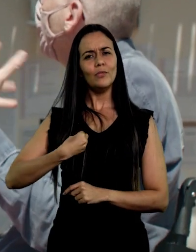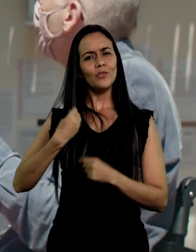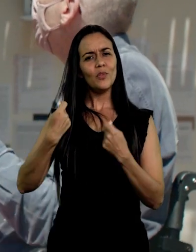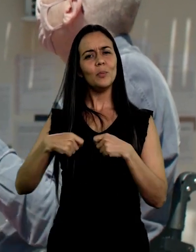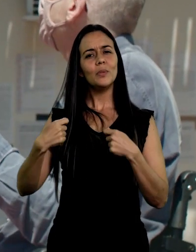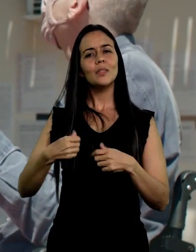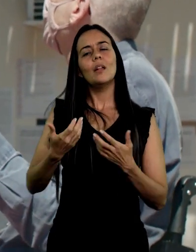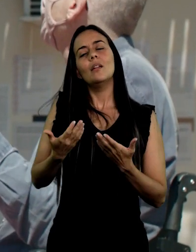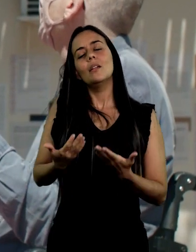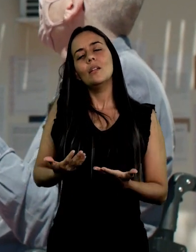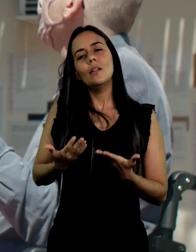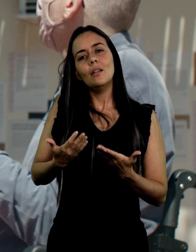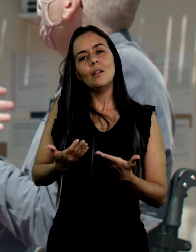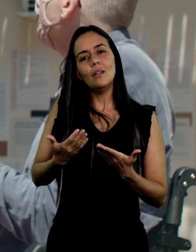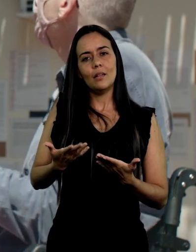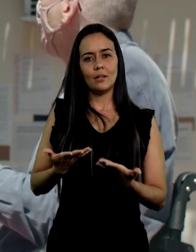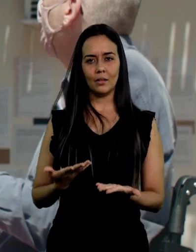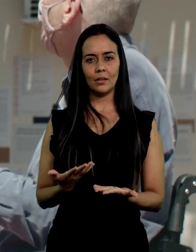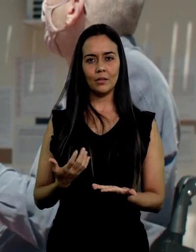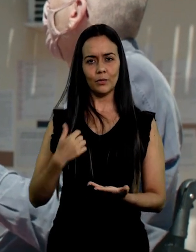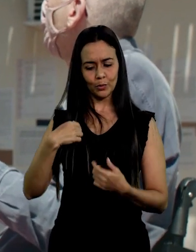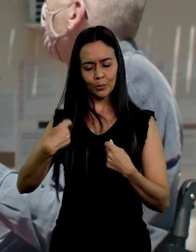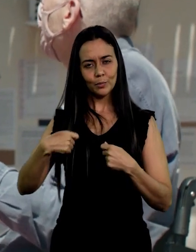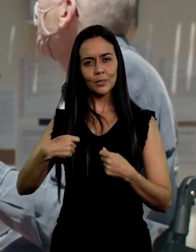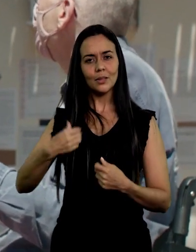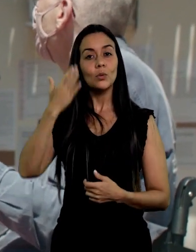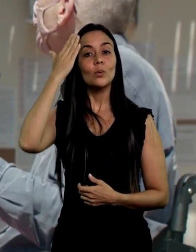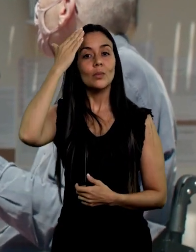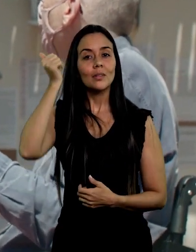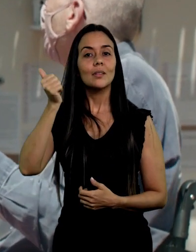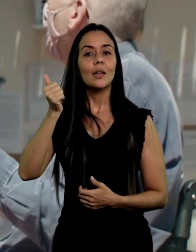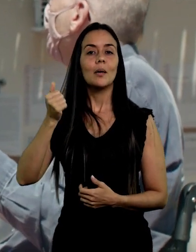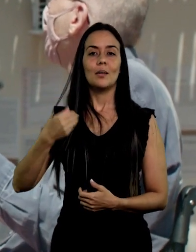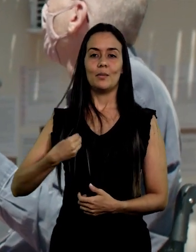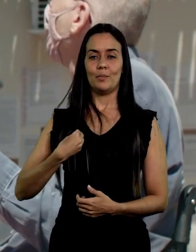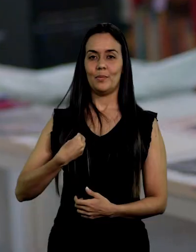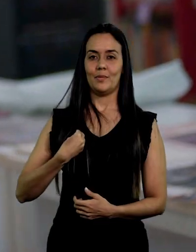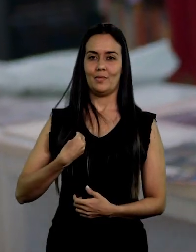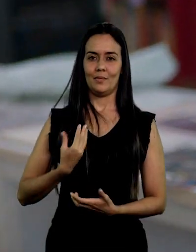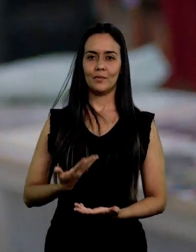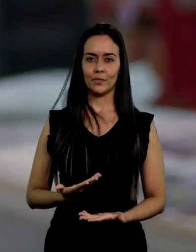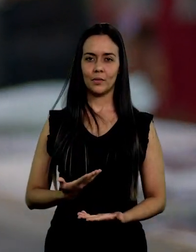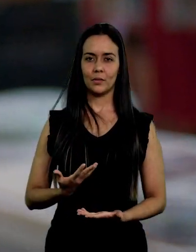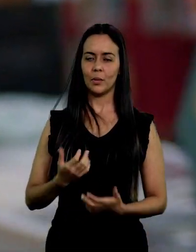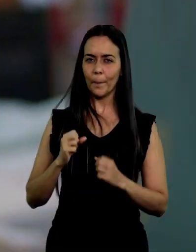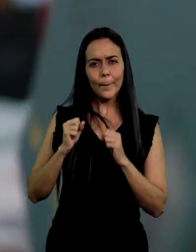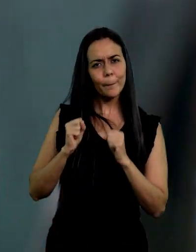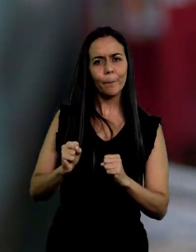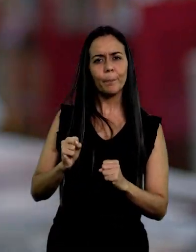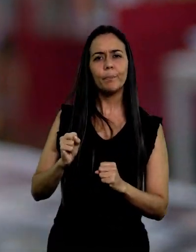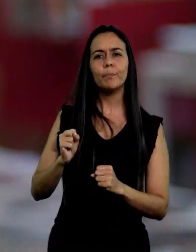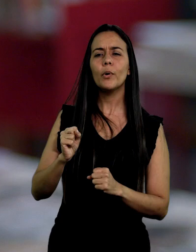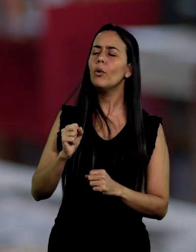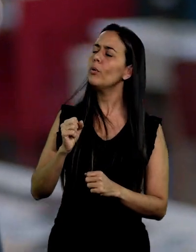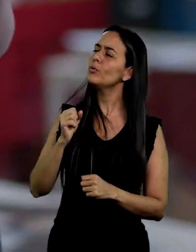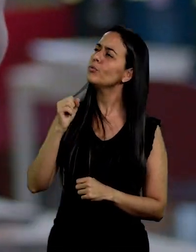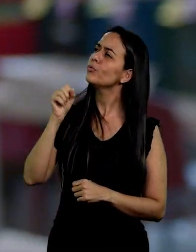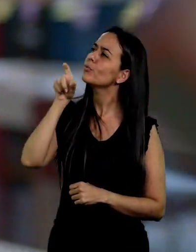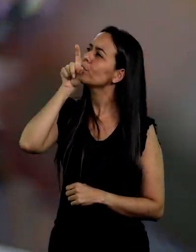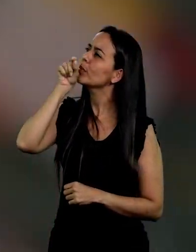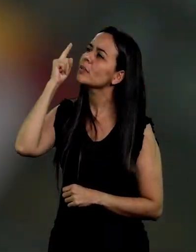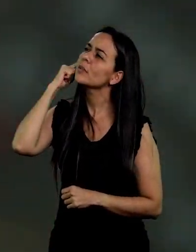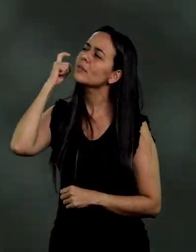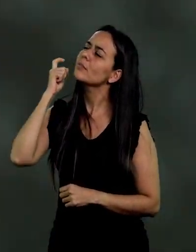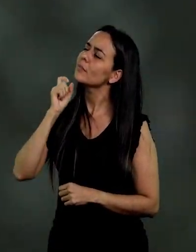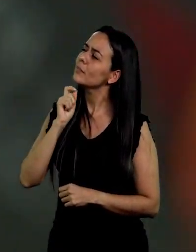disso, eu sou um ser vivente. E por que a gente, né, não se permite isso, né? Você, voltando para um lugar como esse, assim,